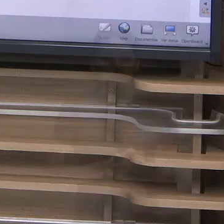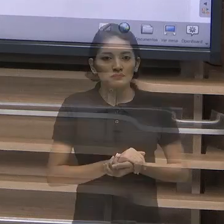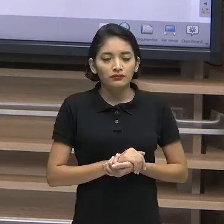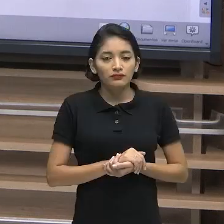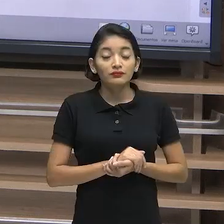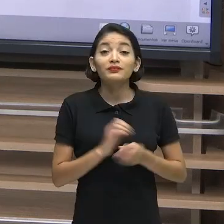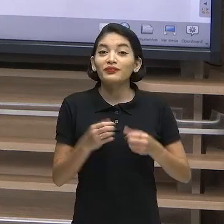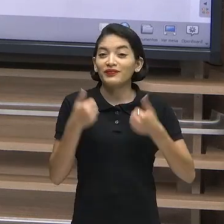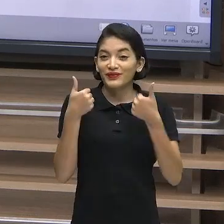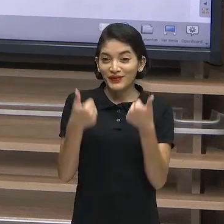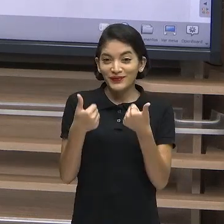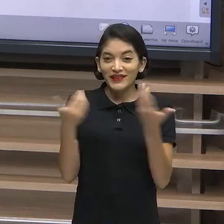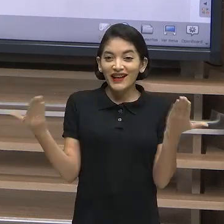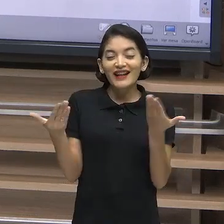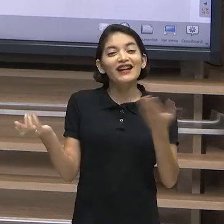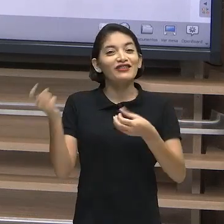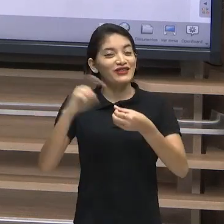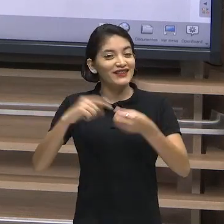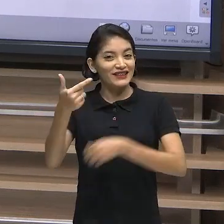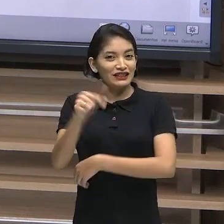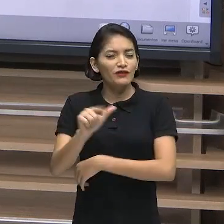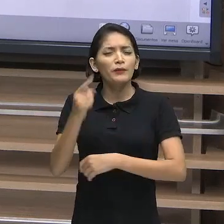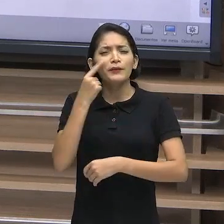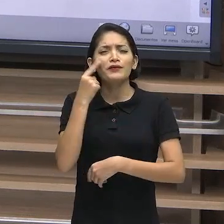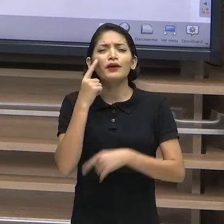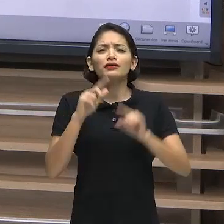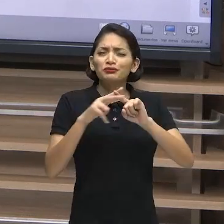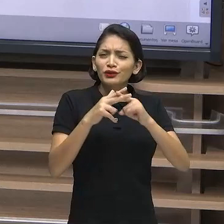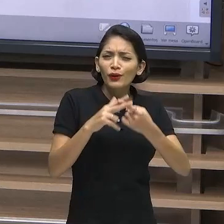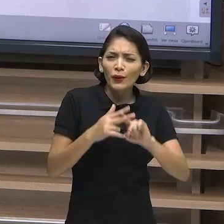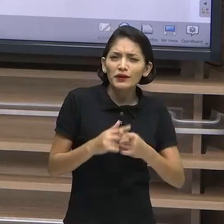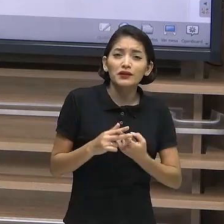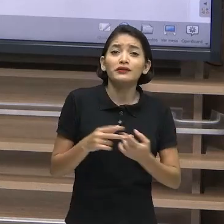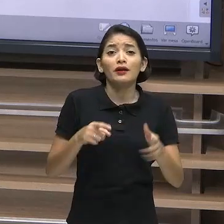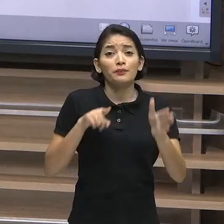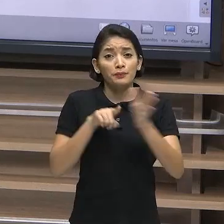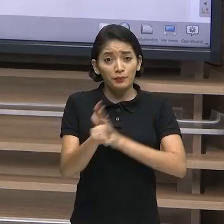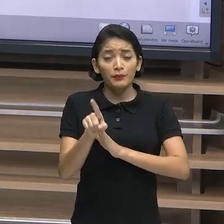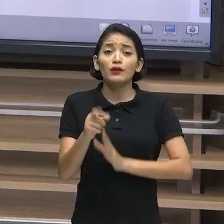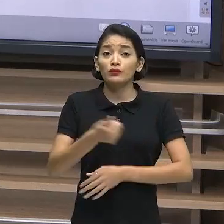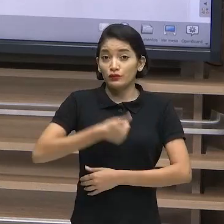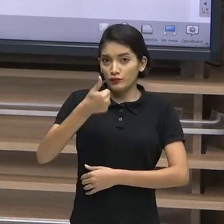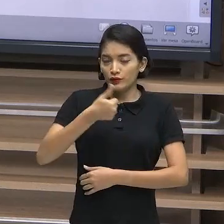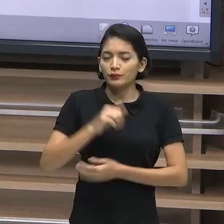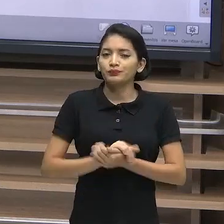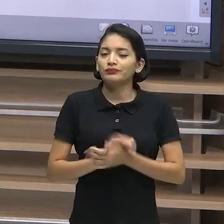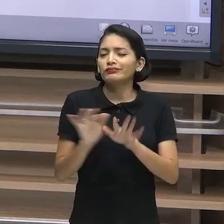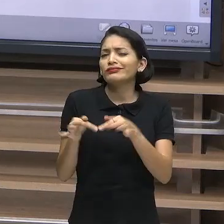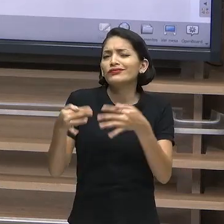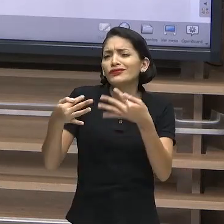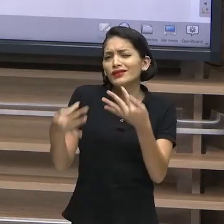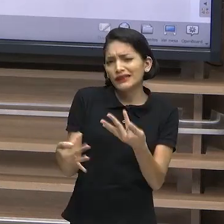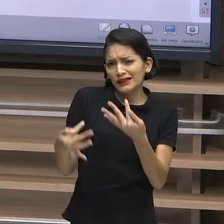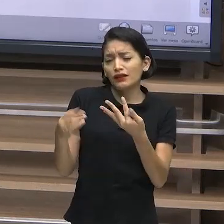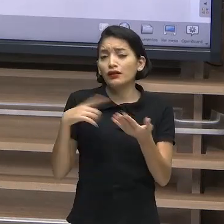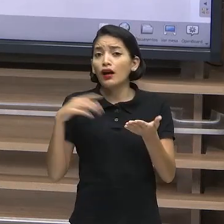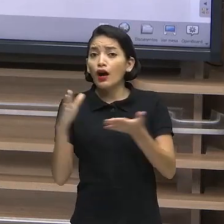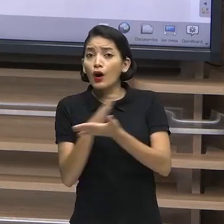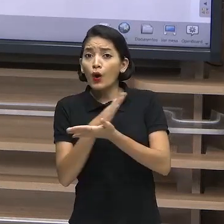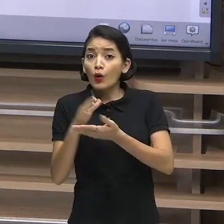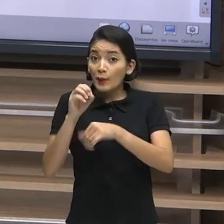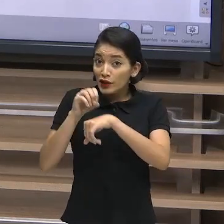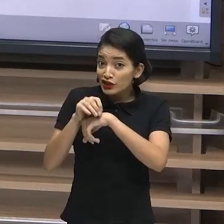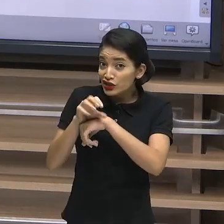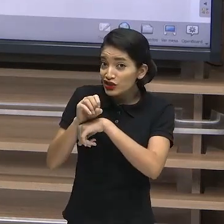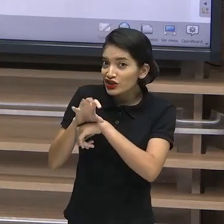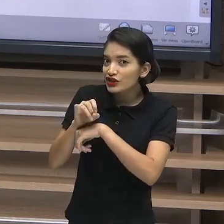Muito bem, estamos de volta aí para fazer a correção da nossa questão 1. Né? Uma questão bem simples, tinham ali algumas palavras-chave que faziam